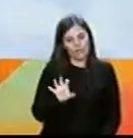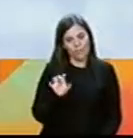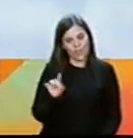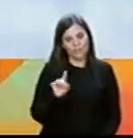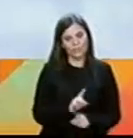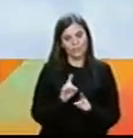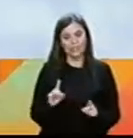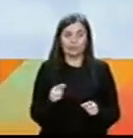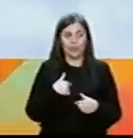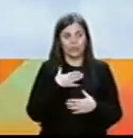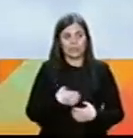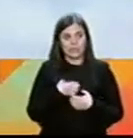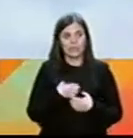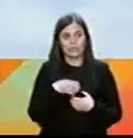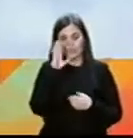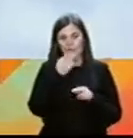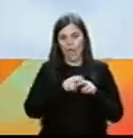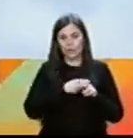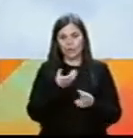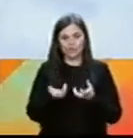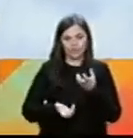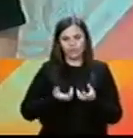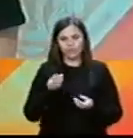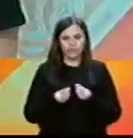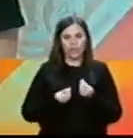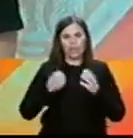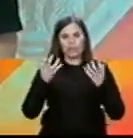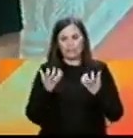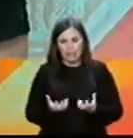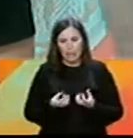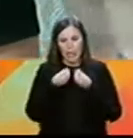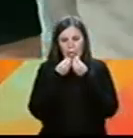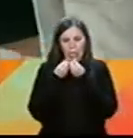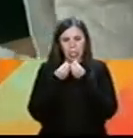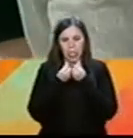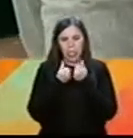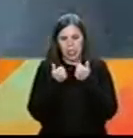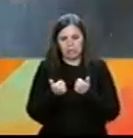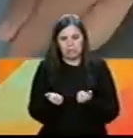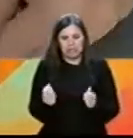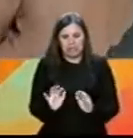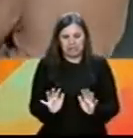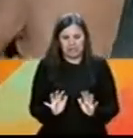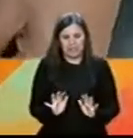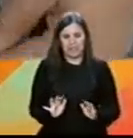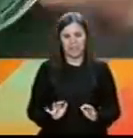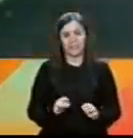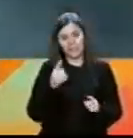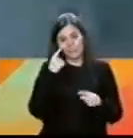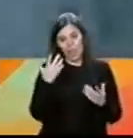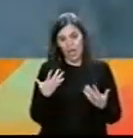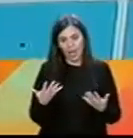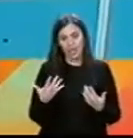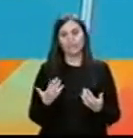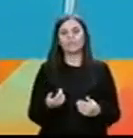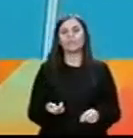que se, para mim, se o atum ficar cozinhado totalmente... Já não tem a mesma graça. Não tem a mesma graça. Mas também podemos pôr um estruário. Conserva, conserva também.